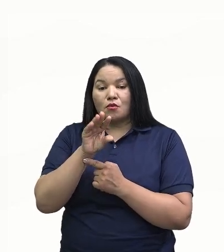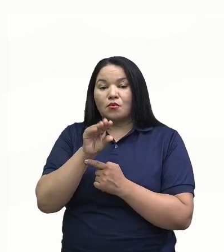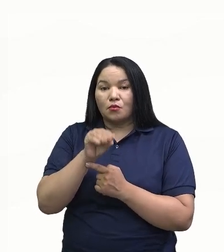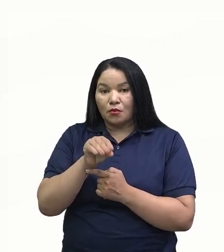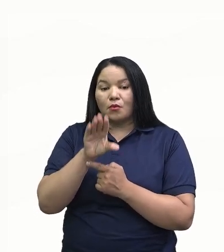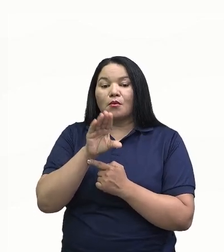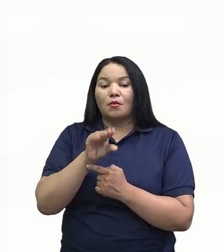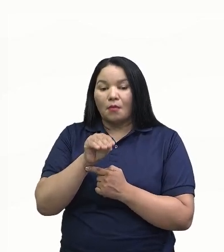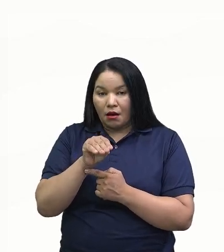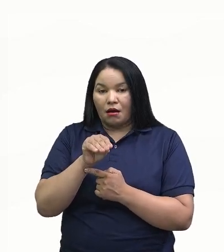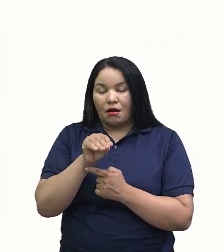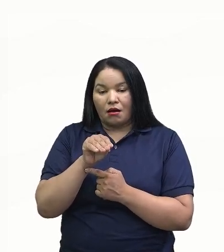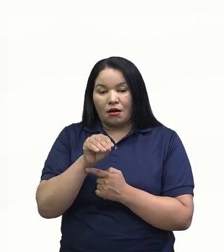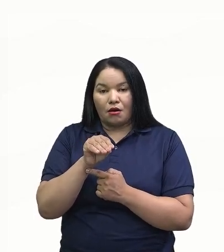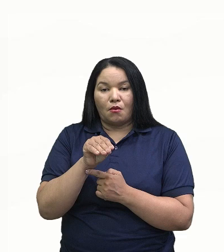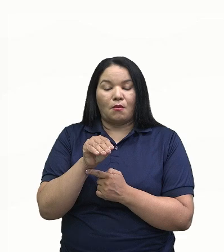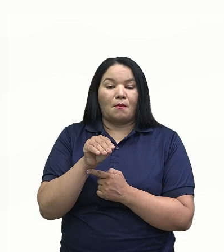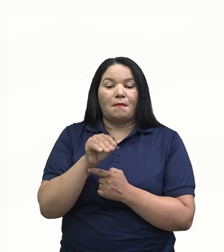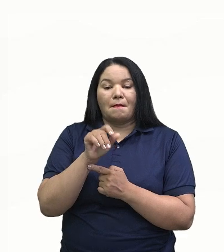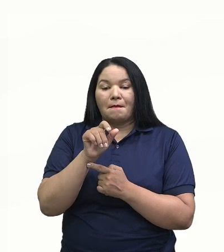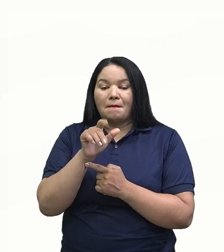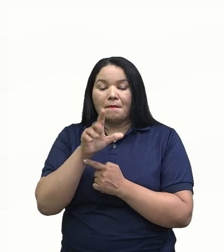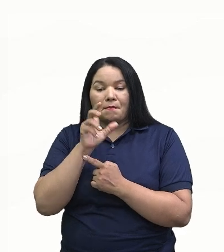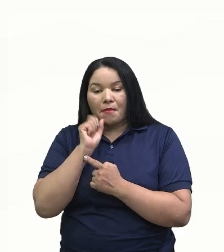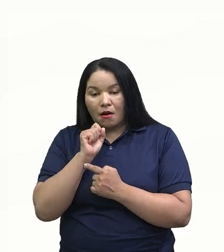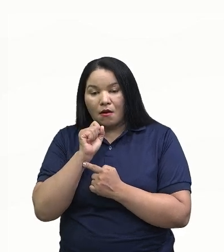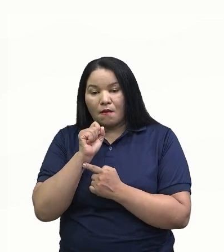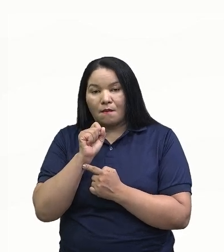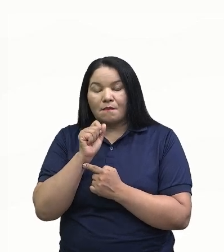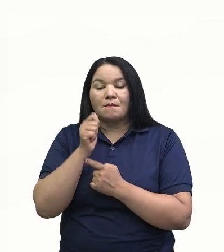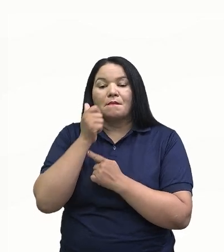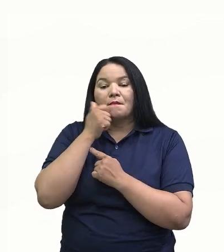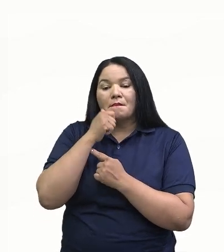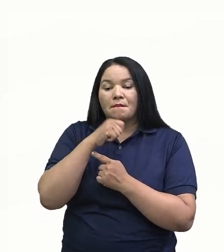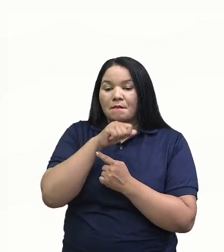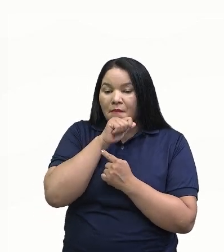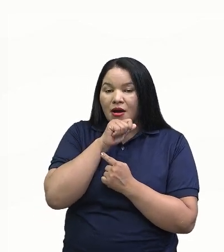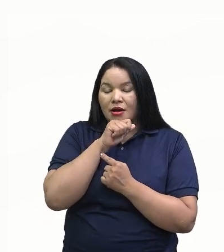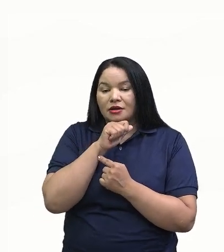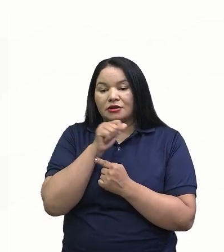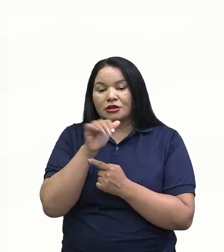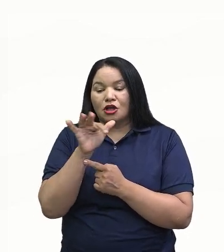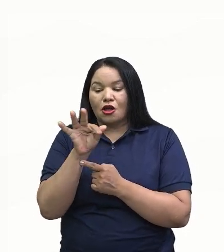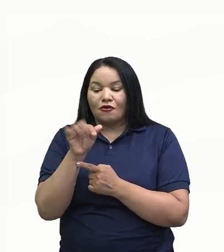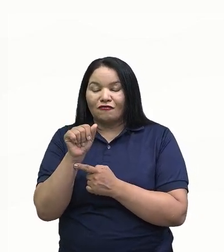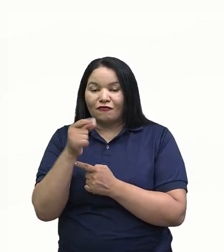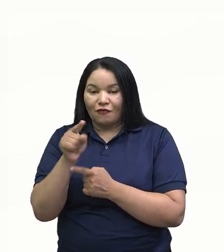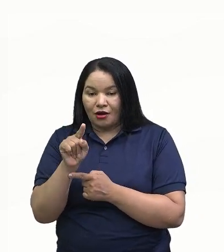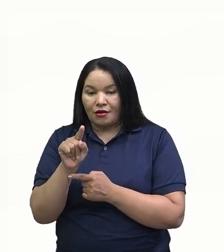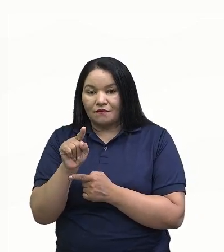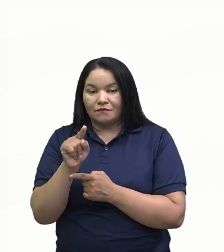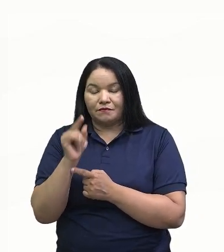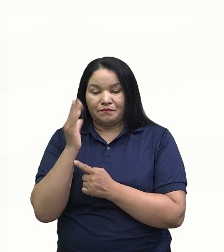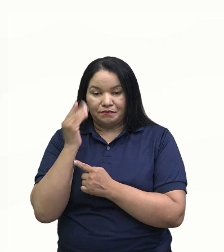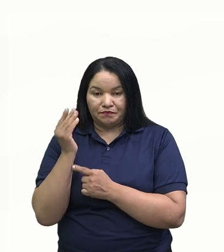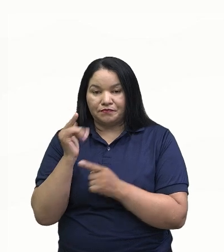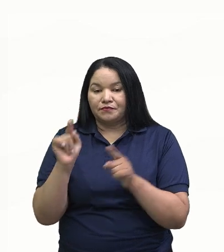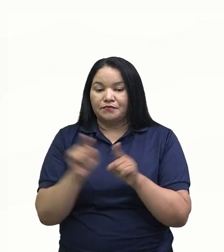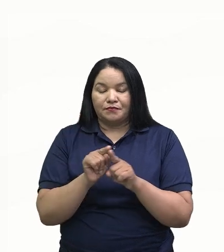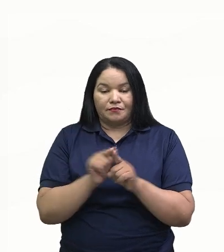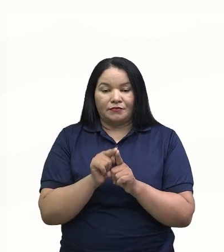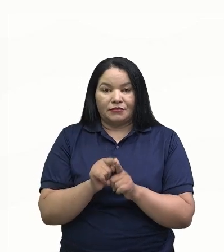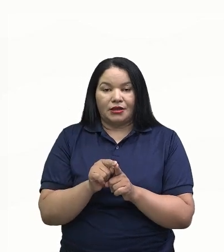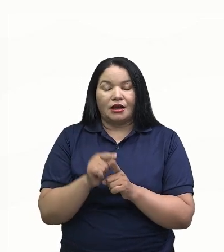Pão, mãe, fã. Perceberam? Então, o som sai nasalizado. Por